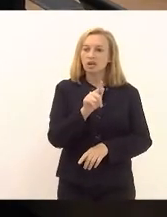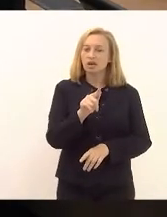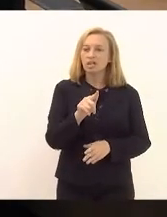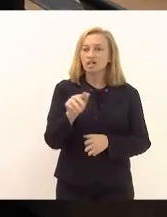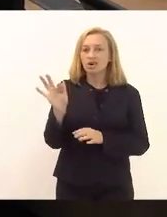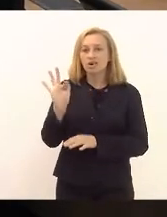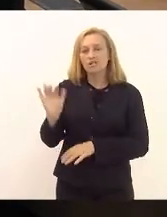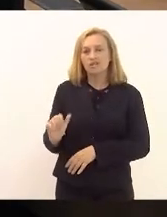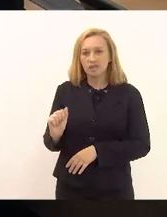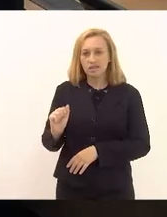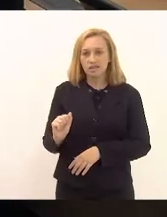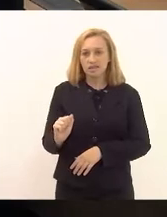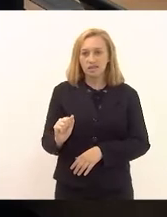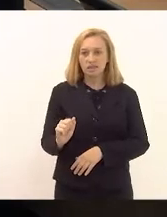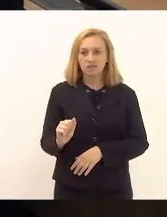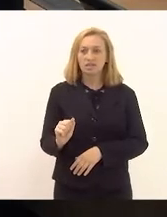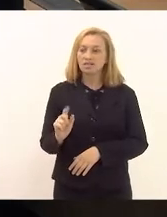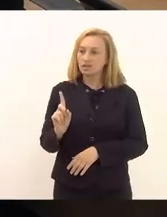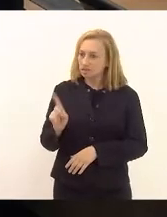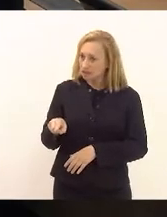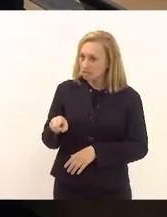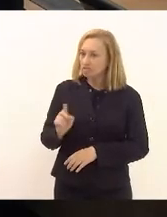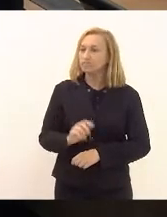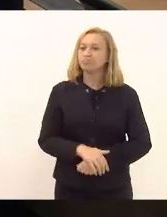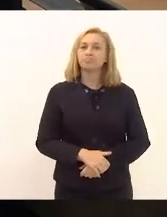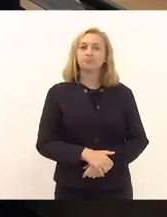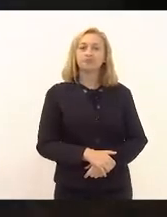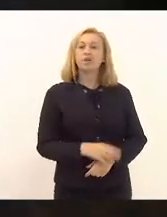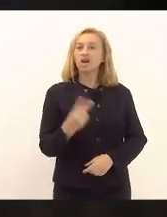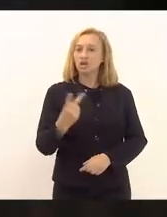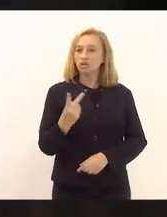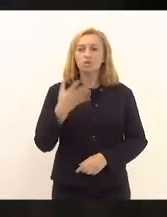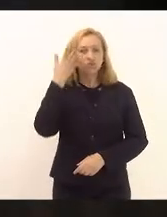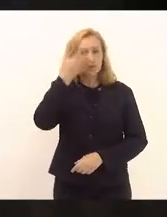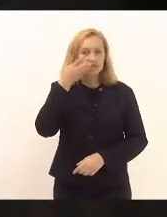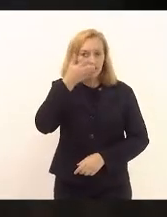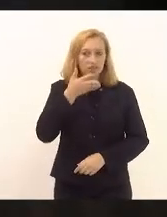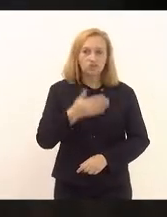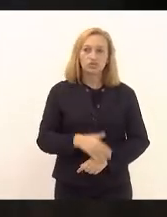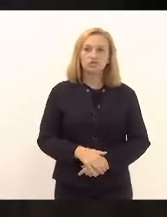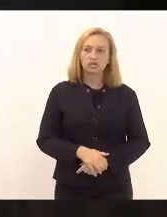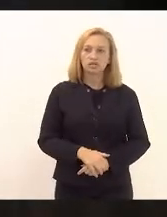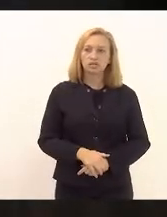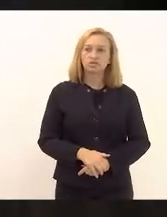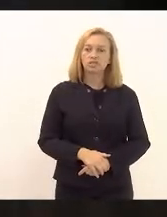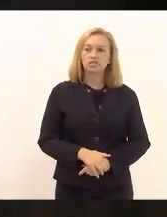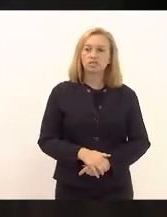Rio Previdência e gestores da Fazenda. São duas mensagens, que